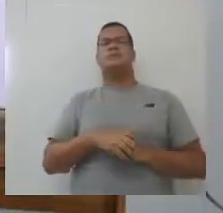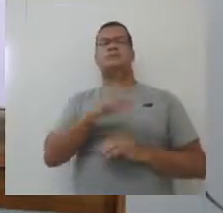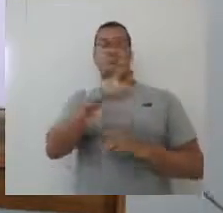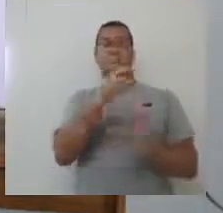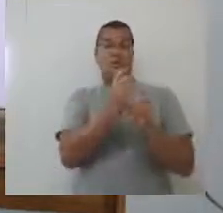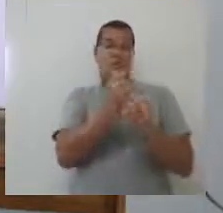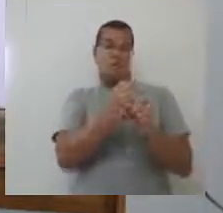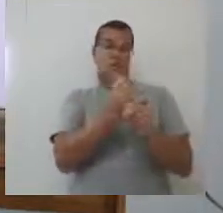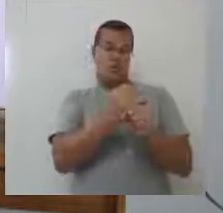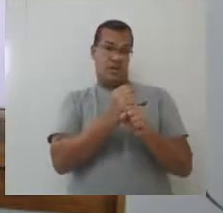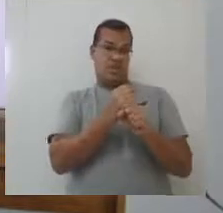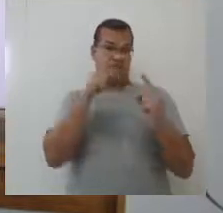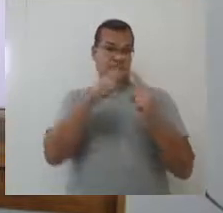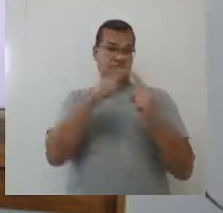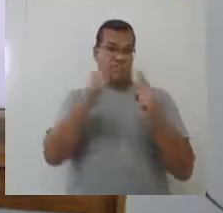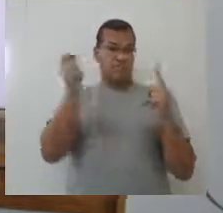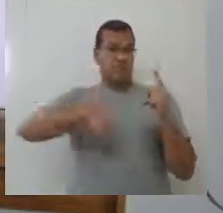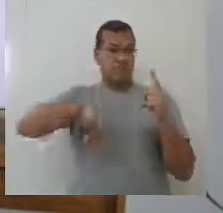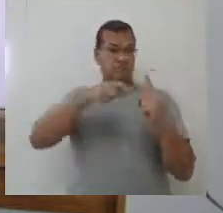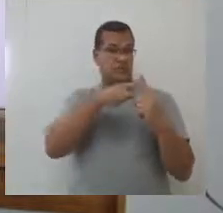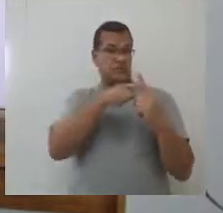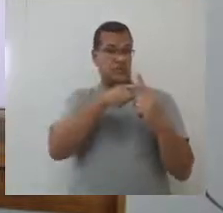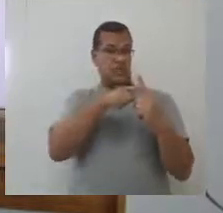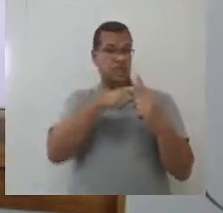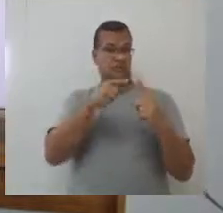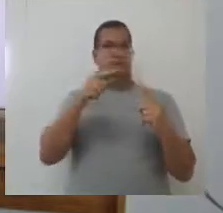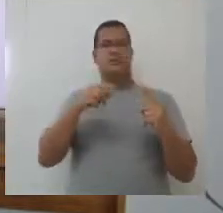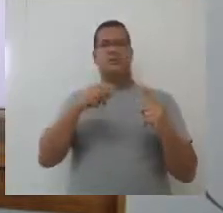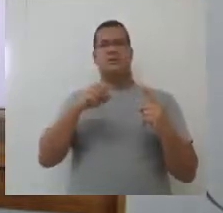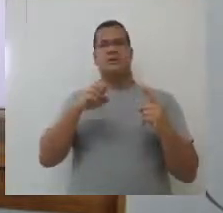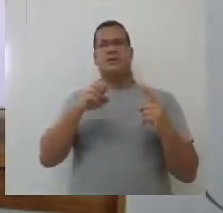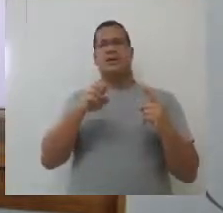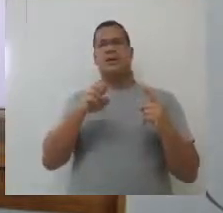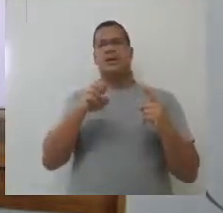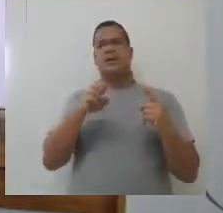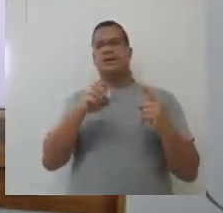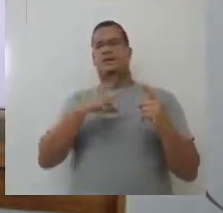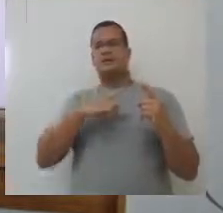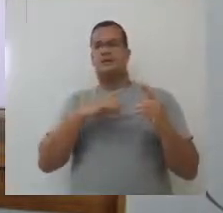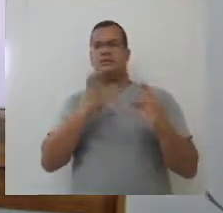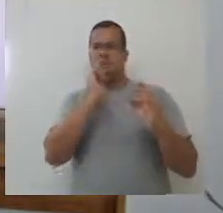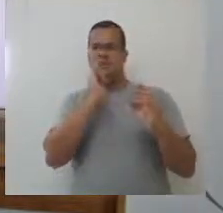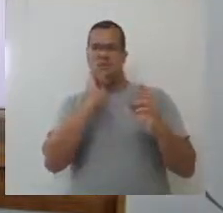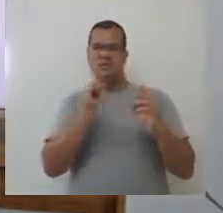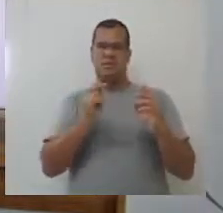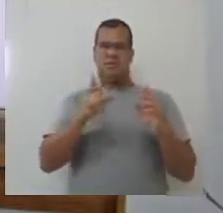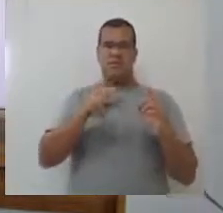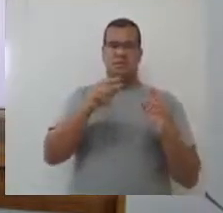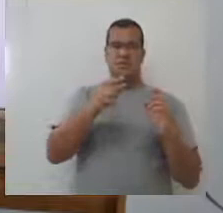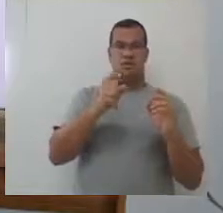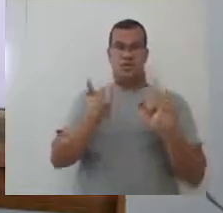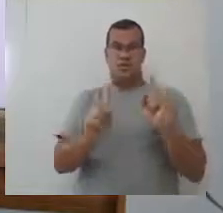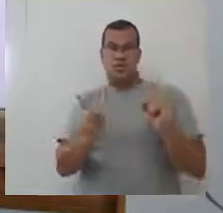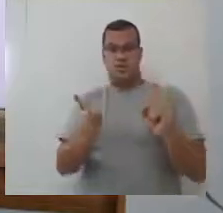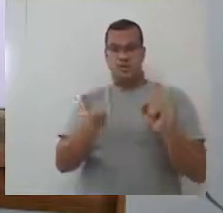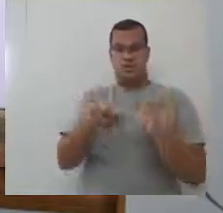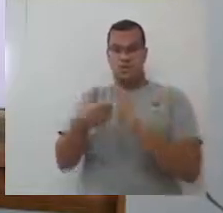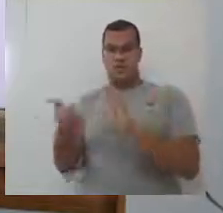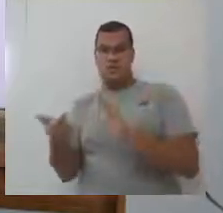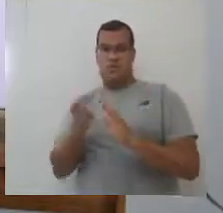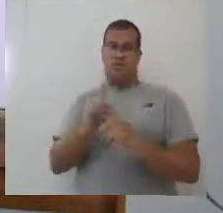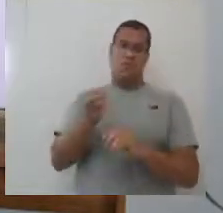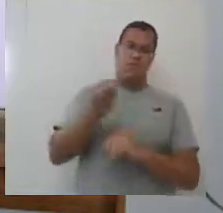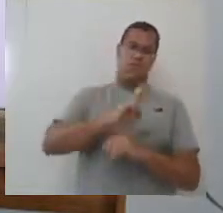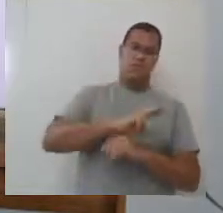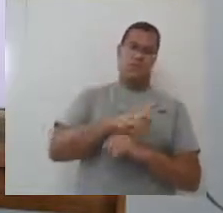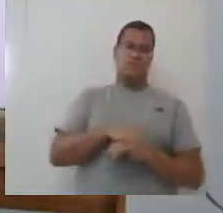calcular a possibilidade de eventos exclusivos. que se excluem mutuamente. Aí tu vai dizer assim, pô, André, eu não